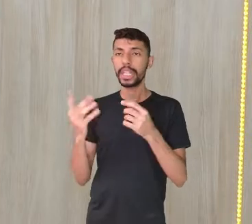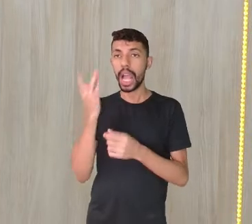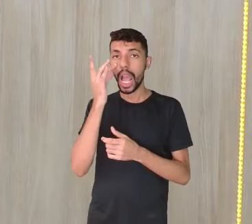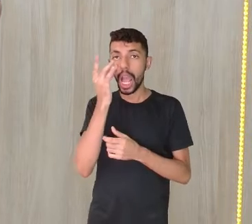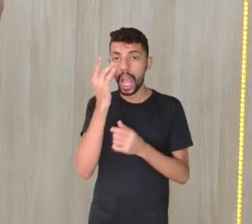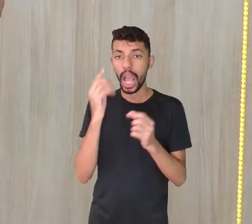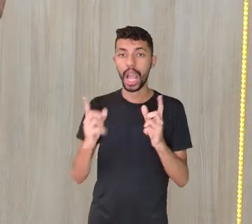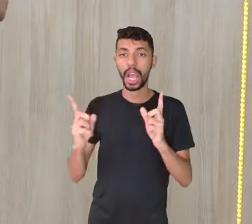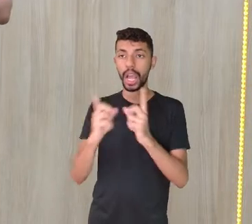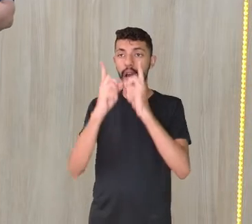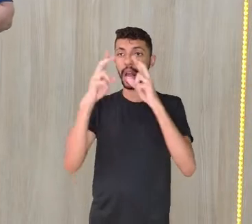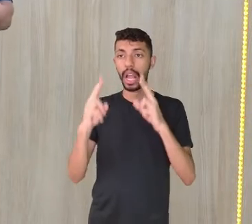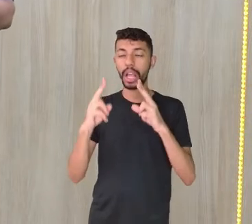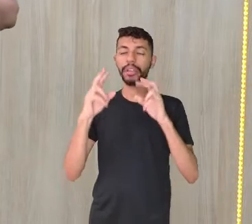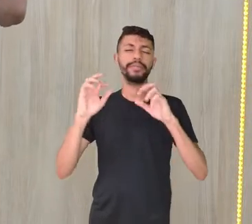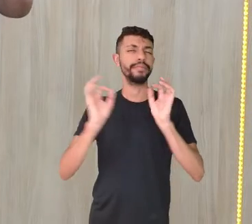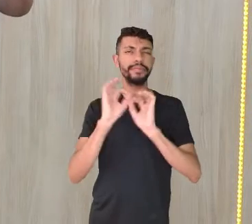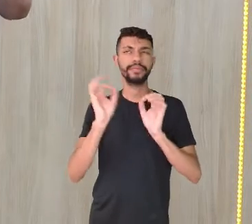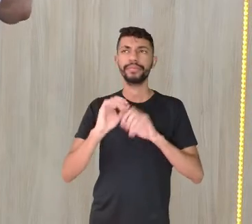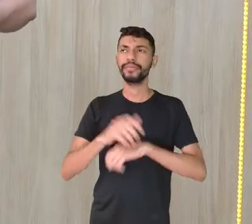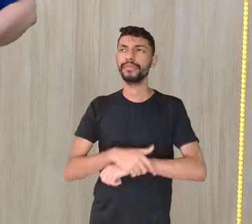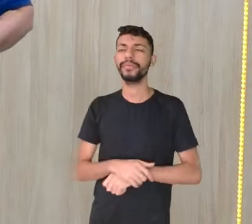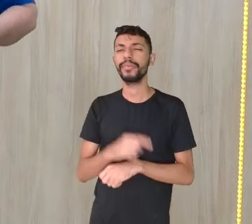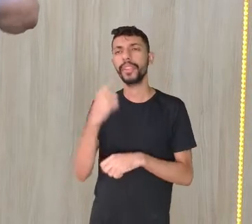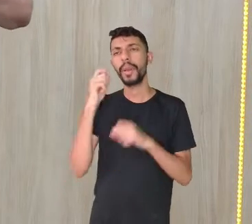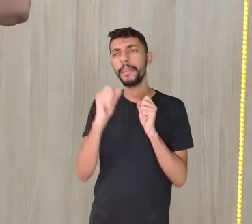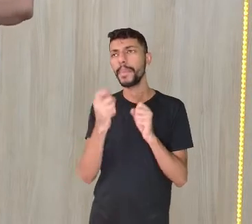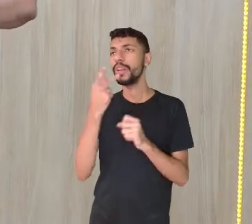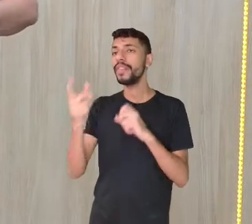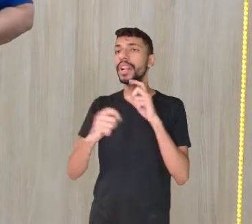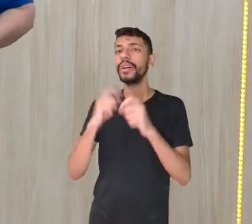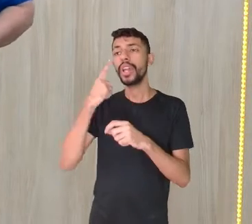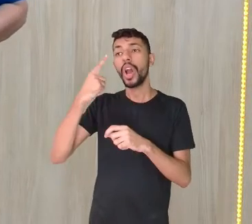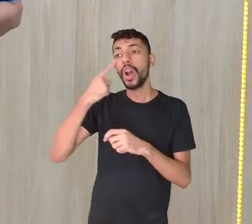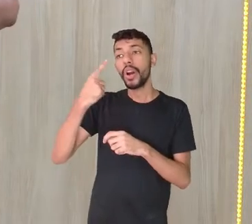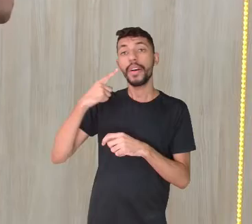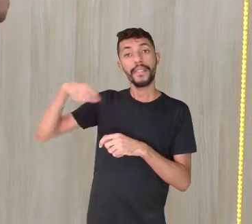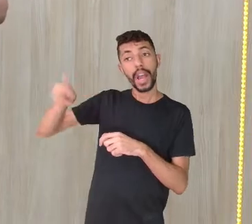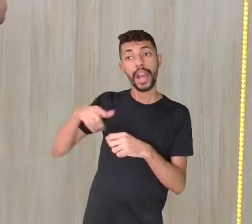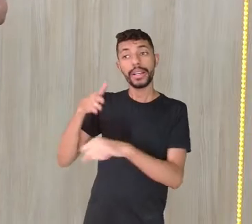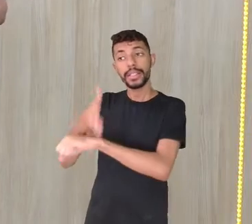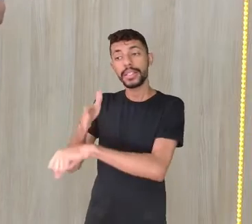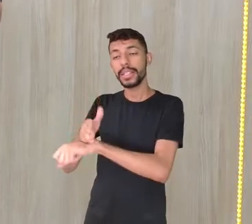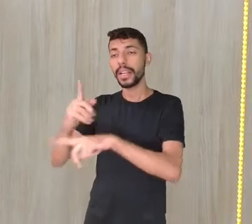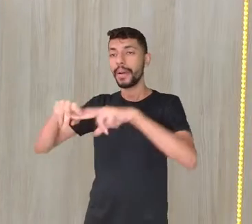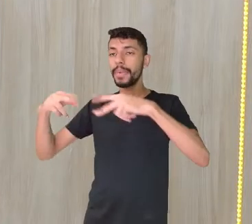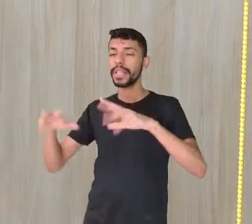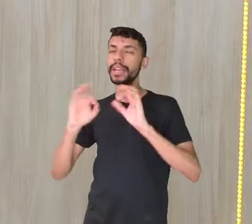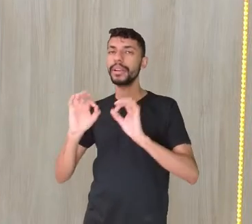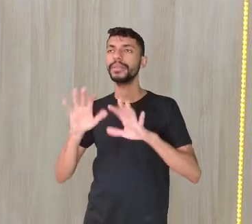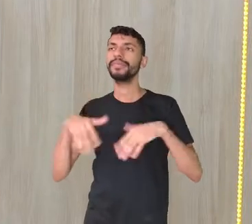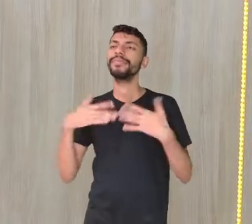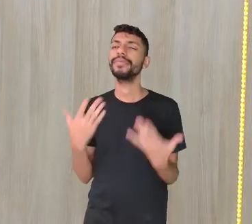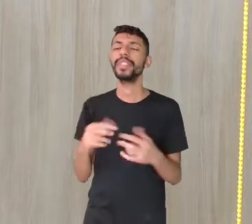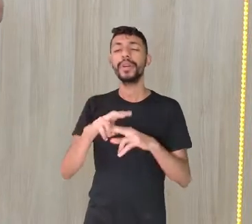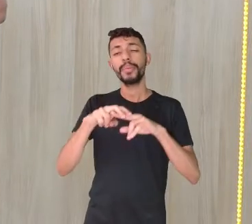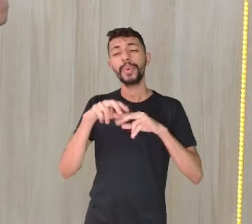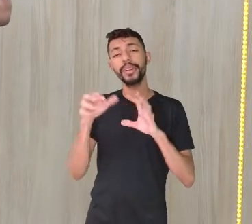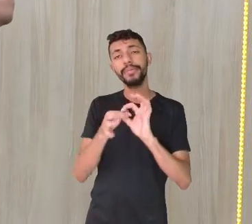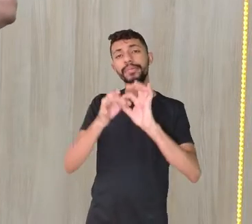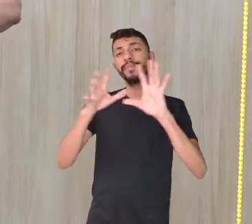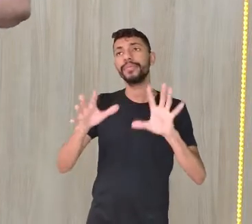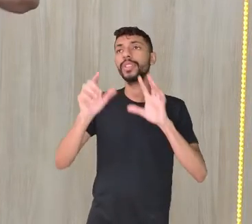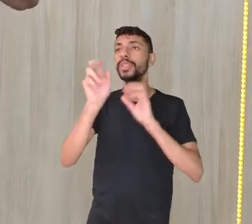conversando, né, olho a olho. A gente pode dizer, olha, observa lá meu material. E aí você ter acesso, porque foi